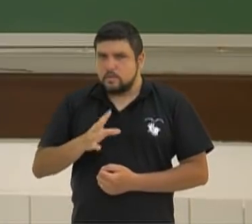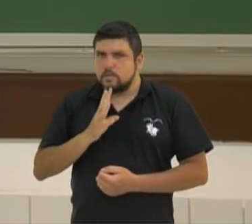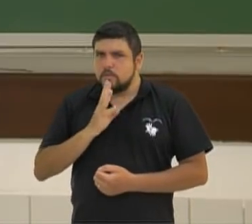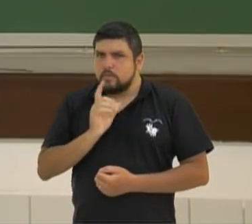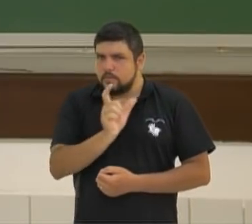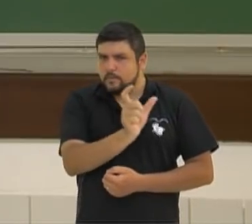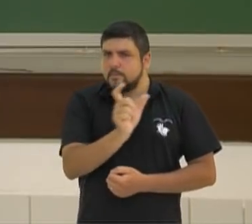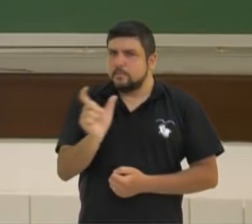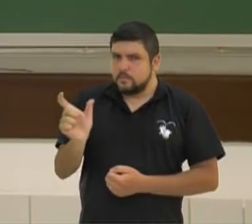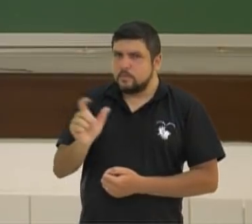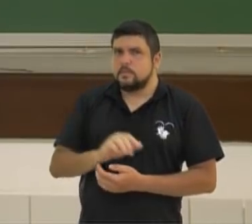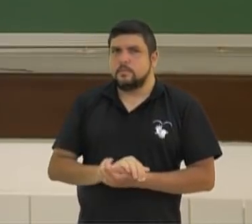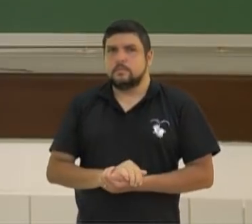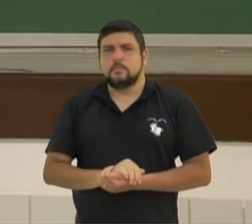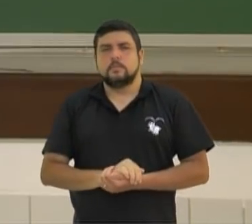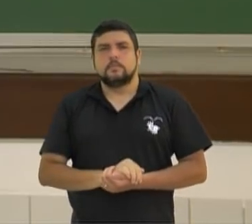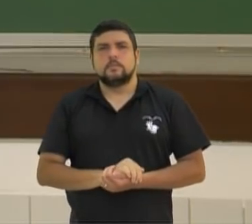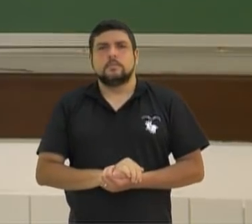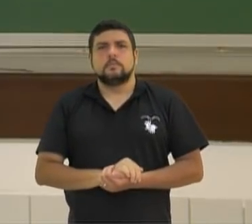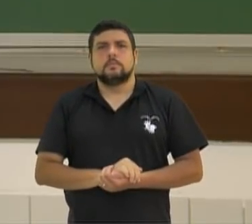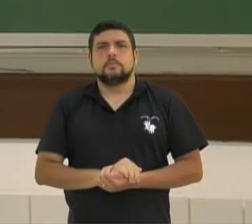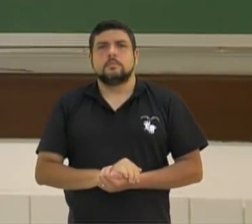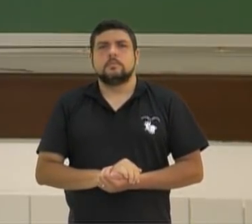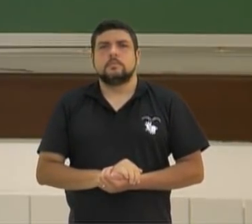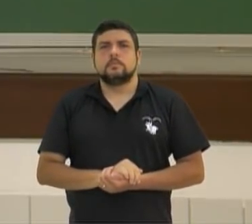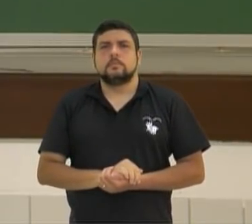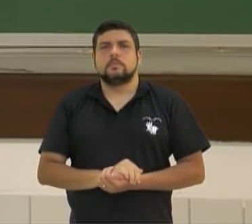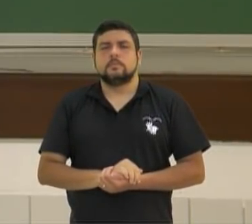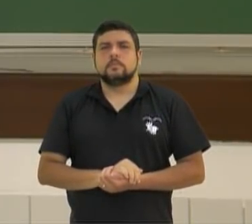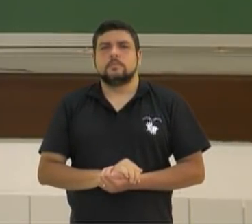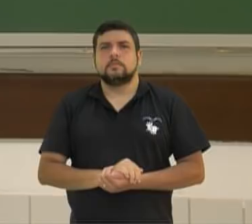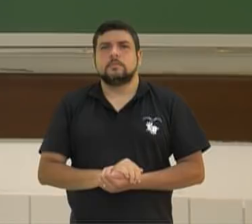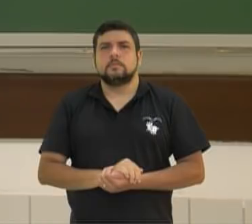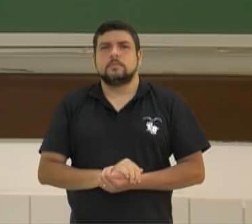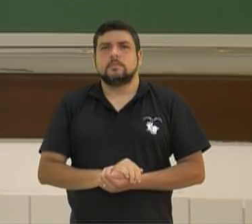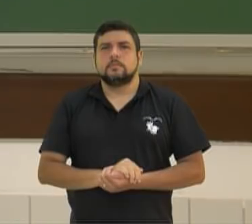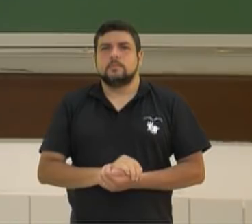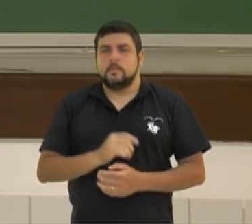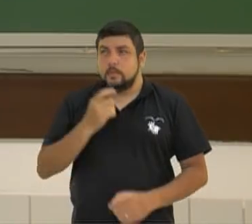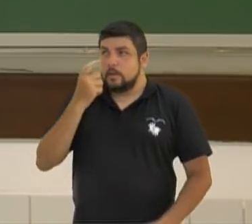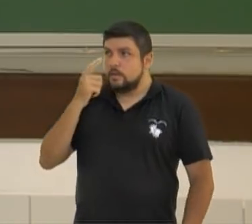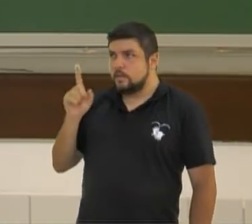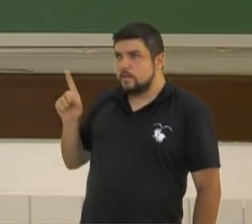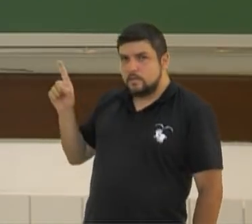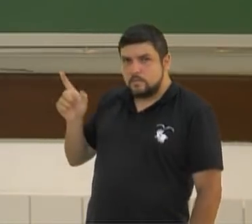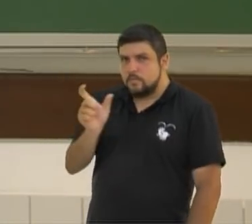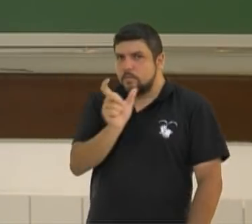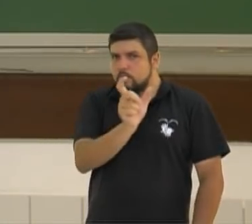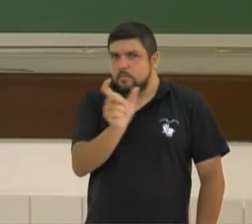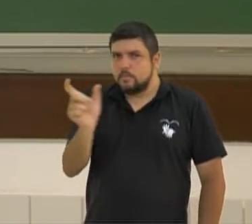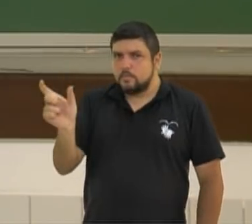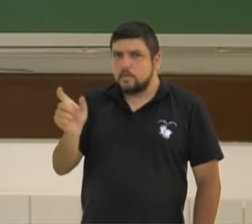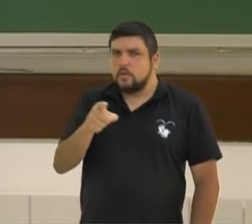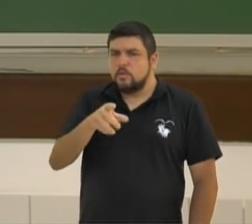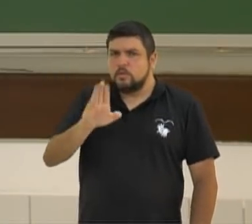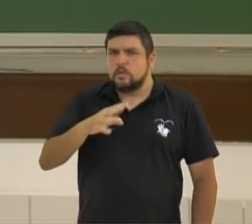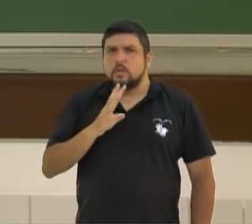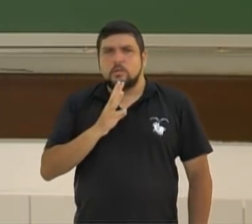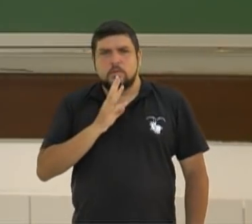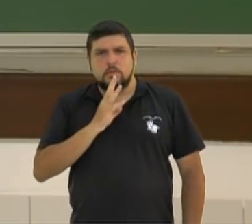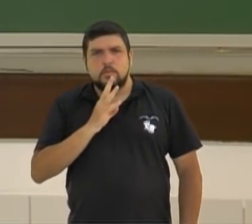das coisas ela usou esta frase aqui. Observem, prestem atenção. One